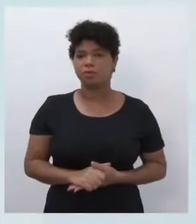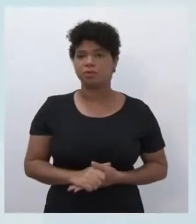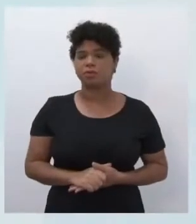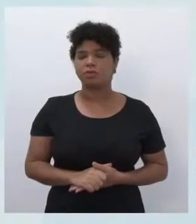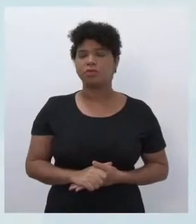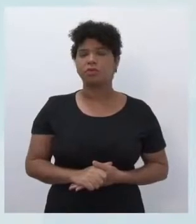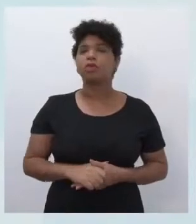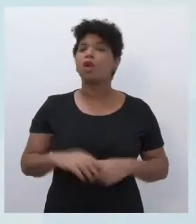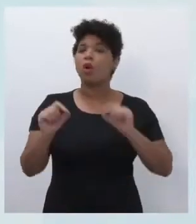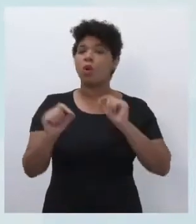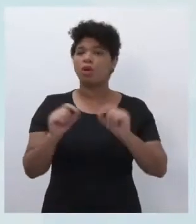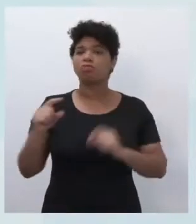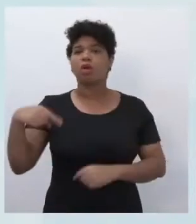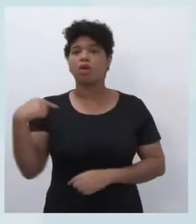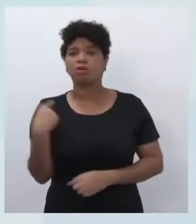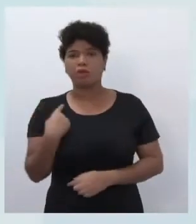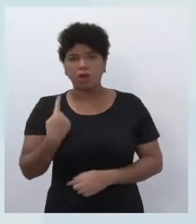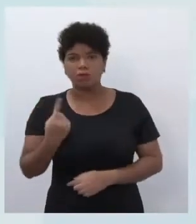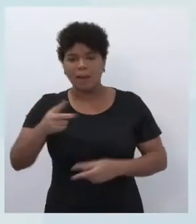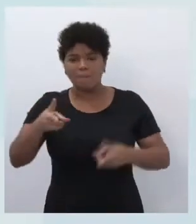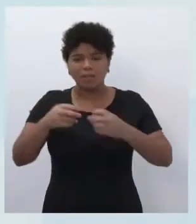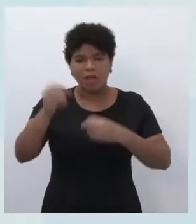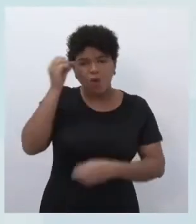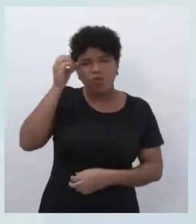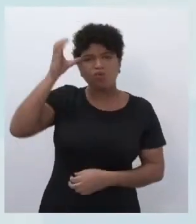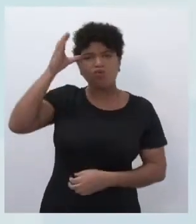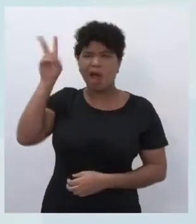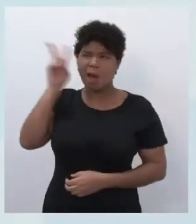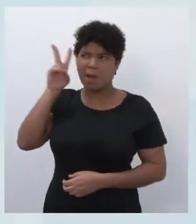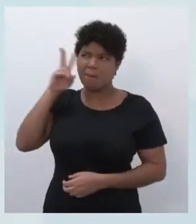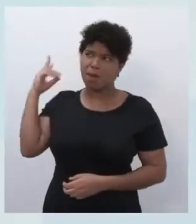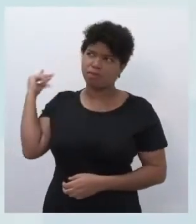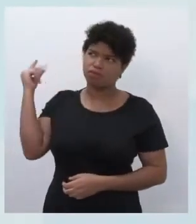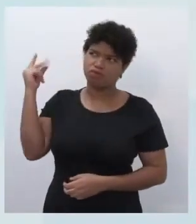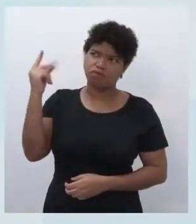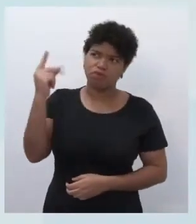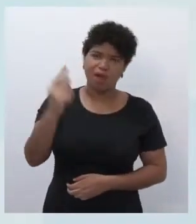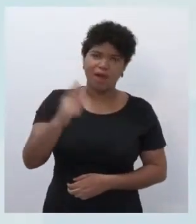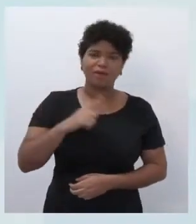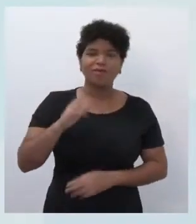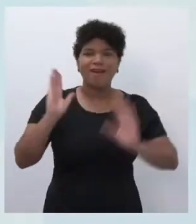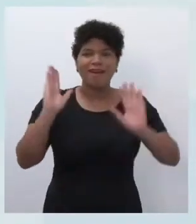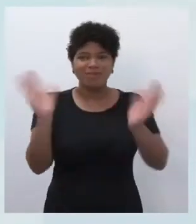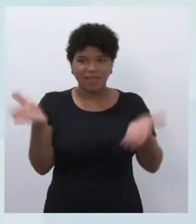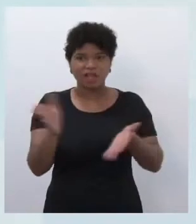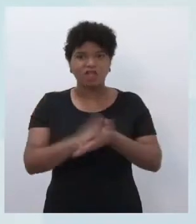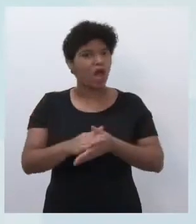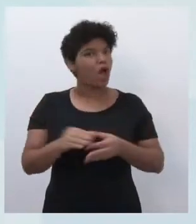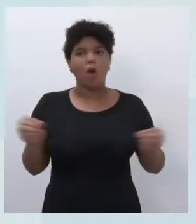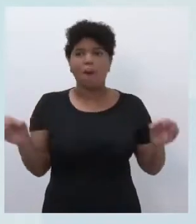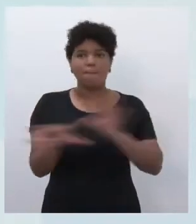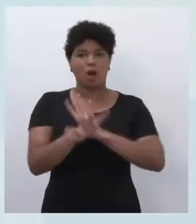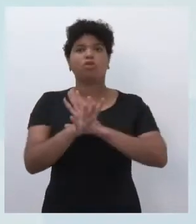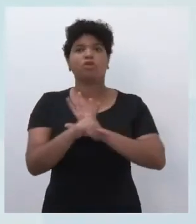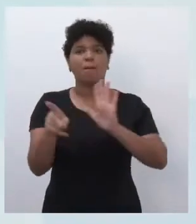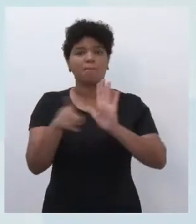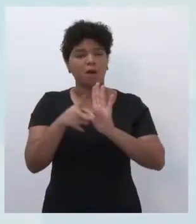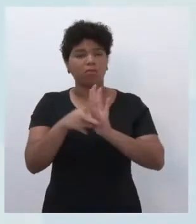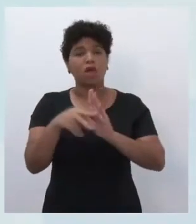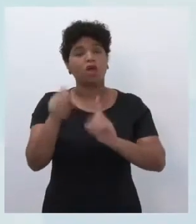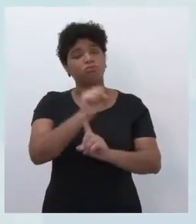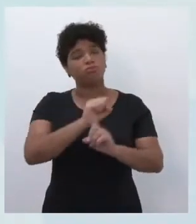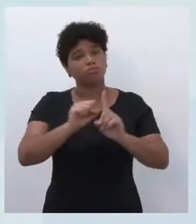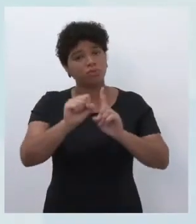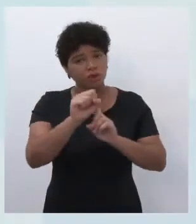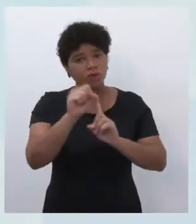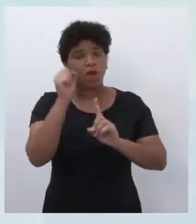e utilizar os conhecimentos historicamente construídos sobre o mundo físico, social, cultural e digital